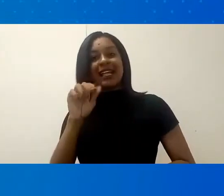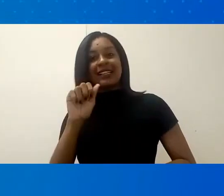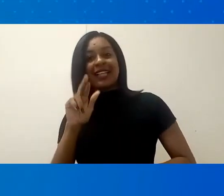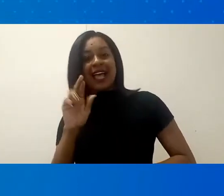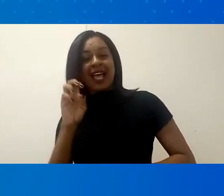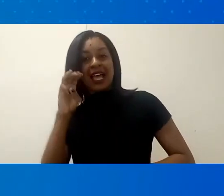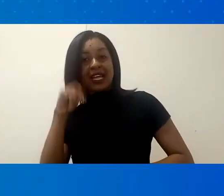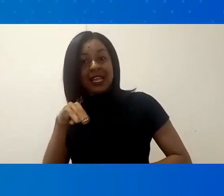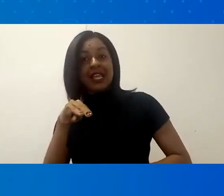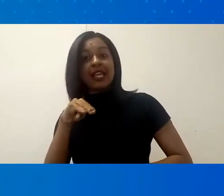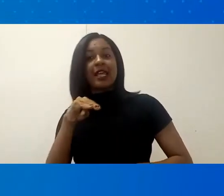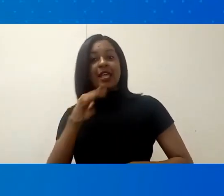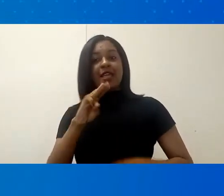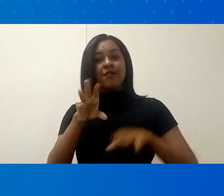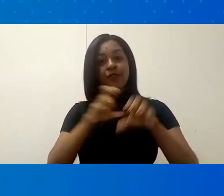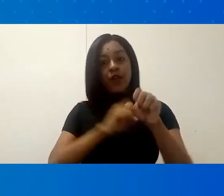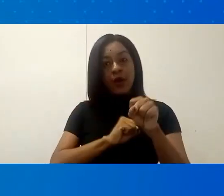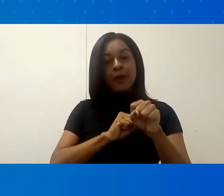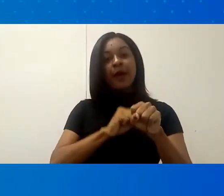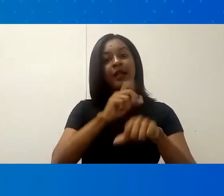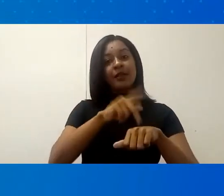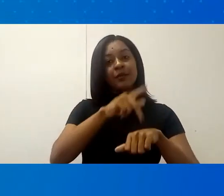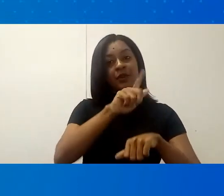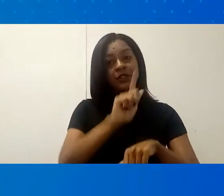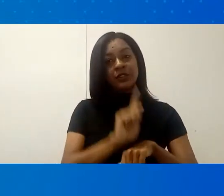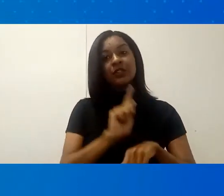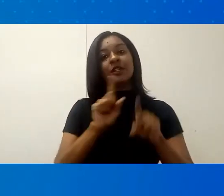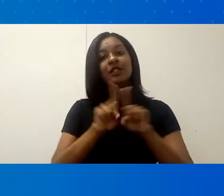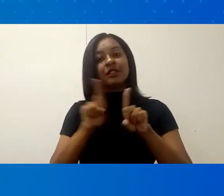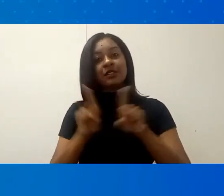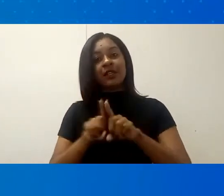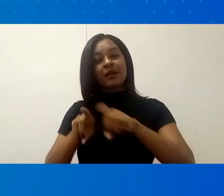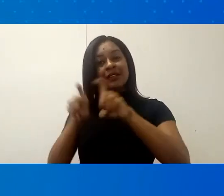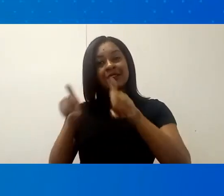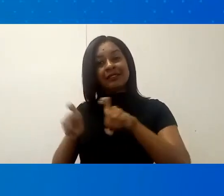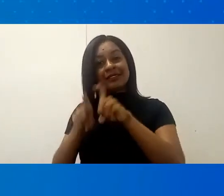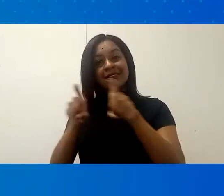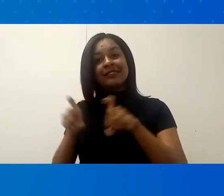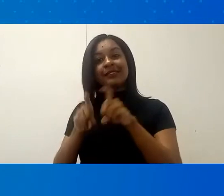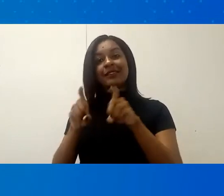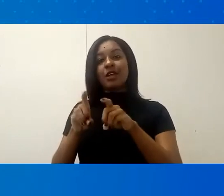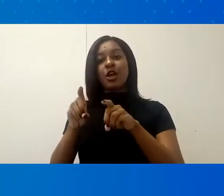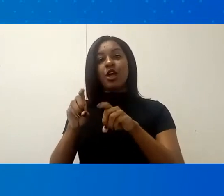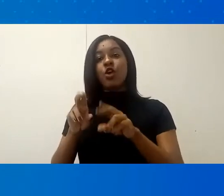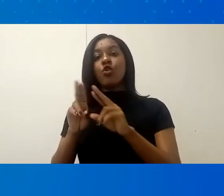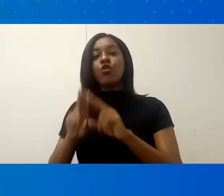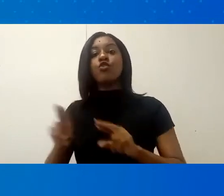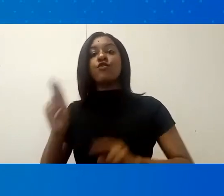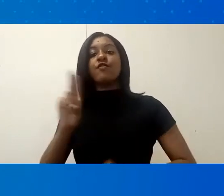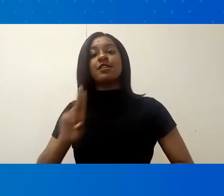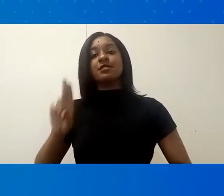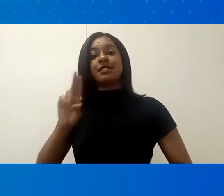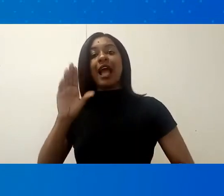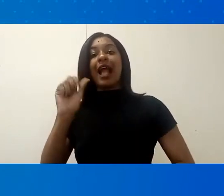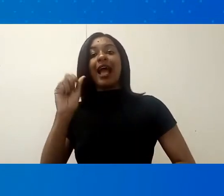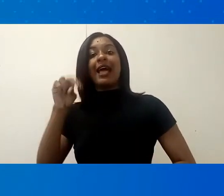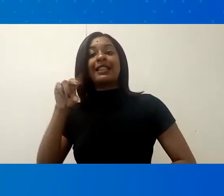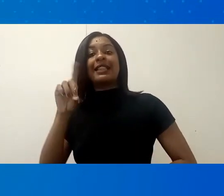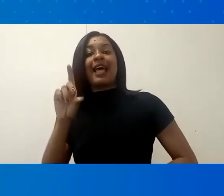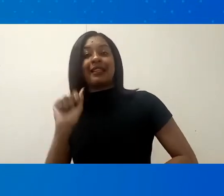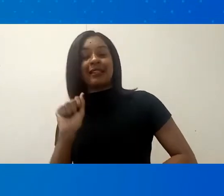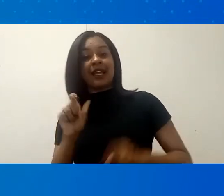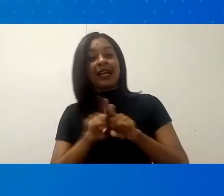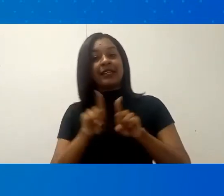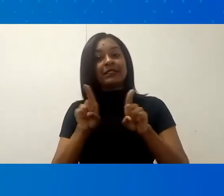de engenharia da computação pela Universidade do Canadá Doutor e mestre em ciências da informática pela